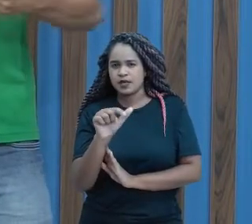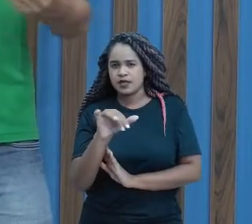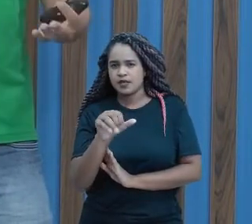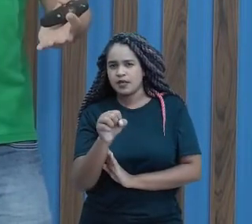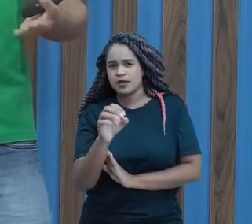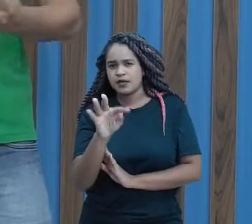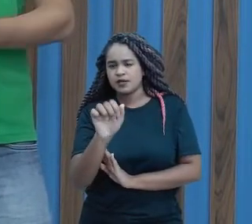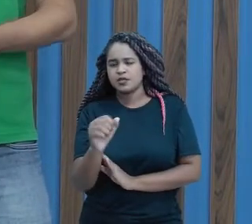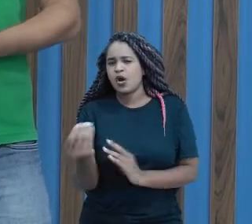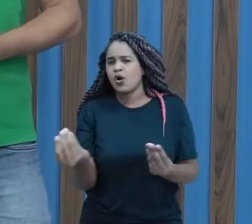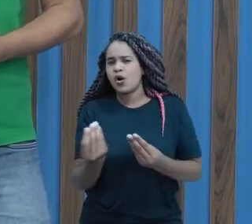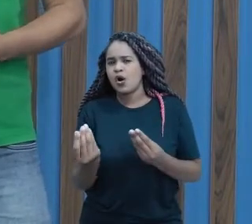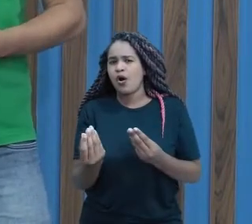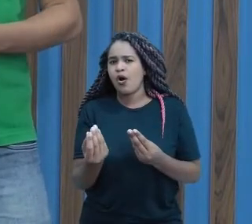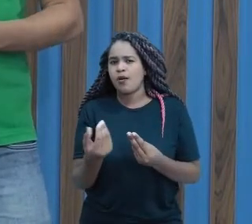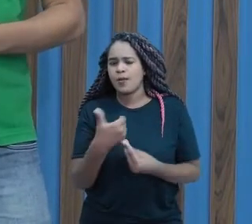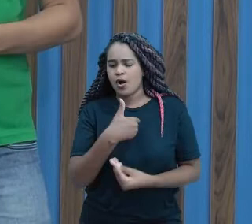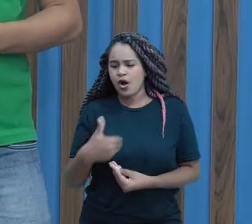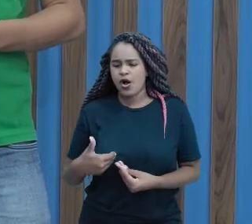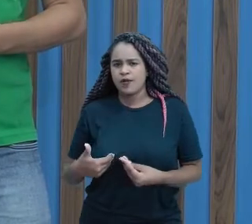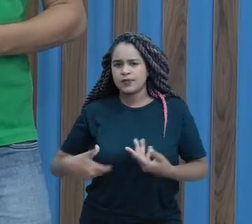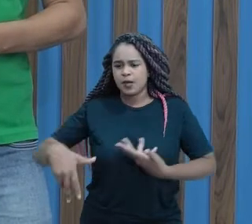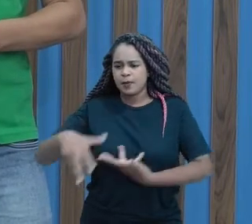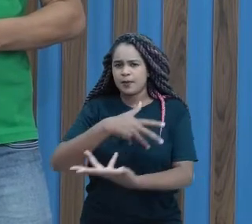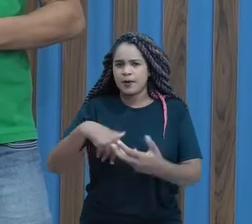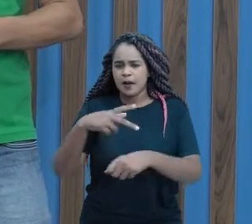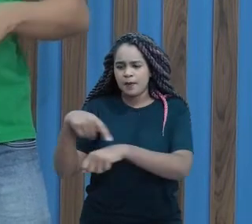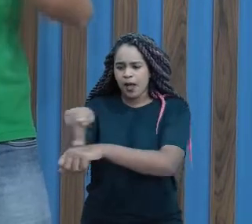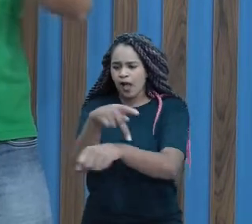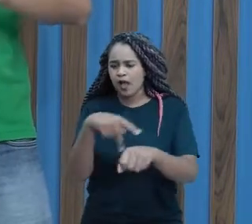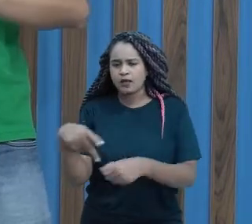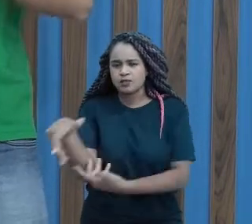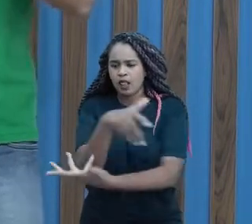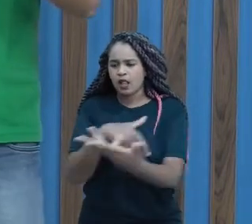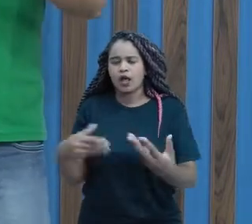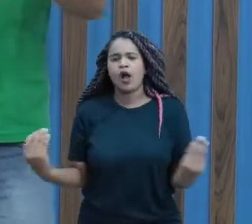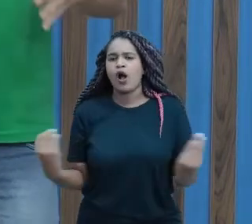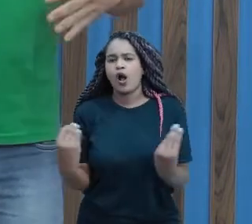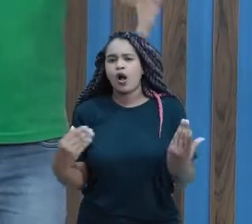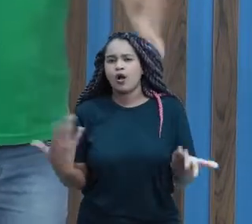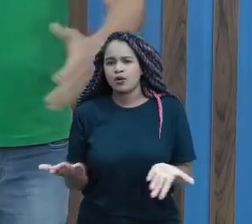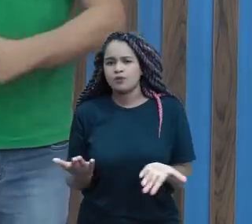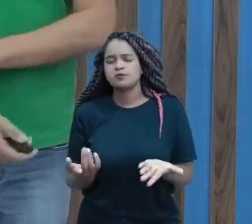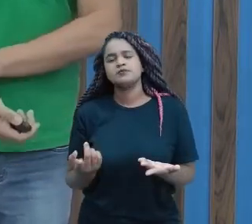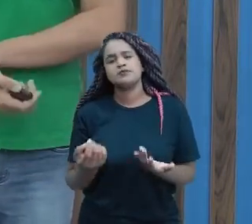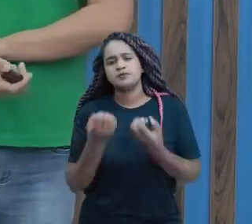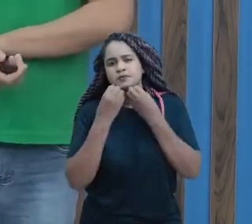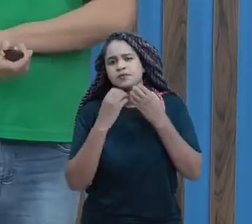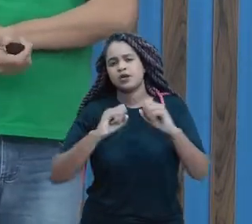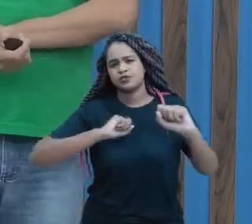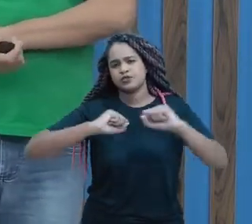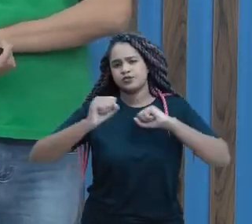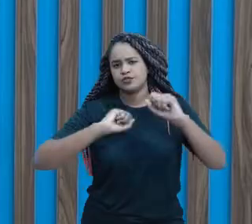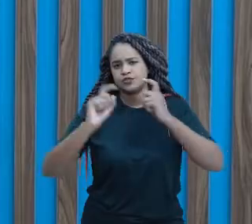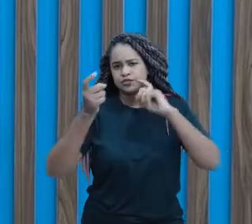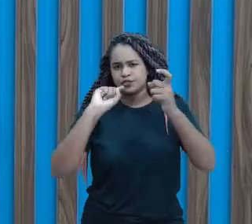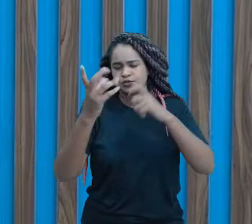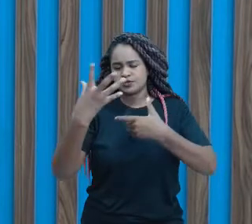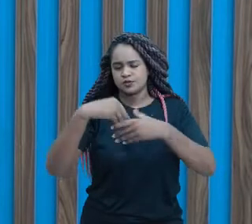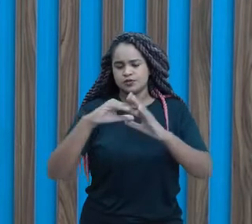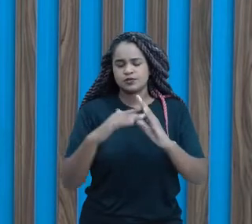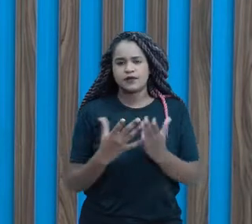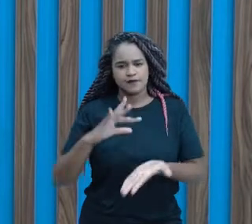as relações, né, internacionais após a queda da União Soviética? Esses são pontos para o pessoal discutir na escola, não é verdade, professor?